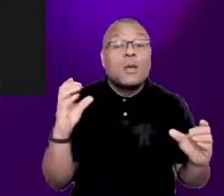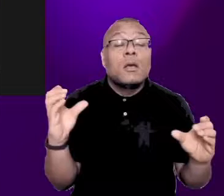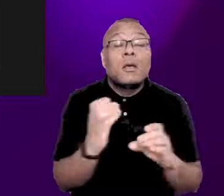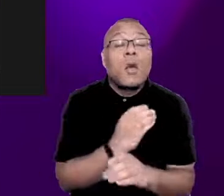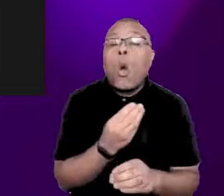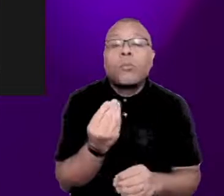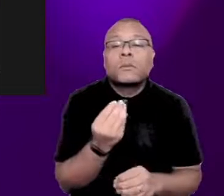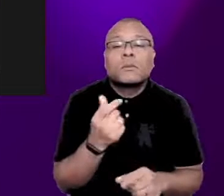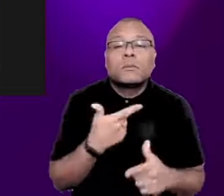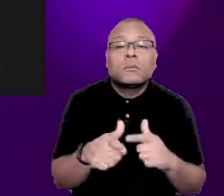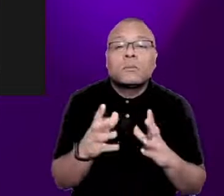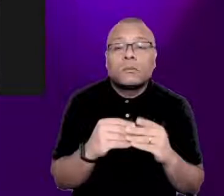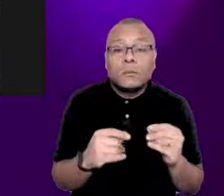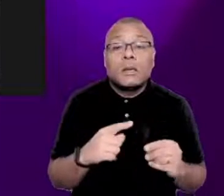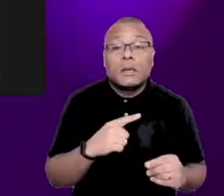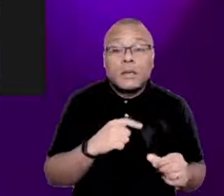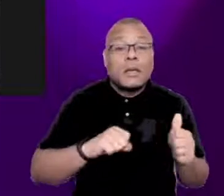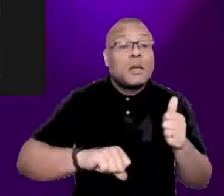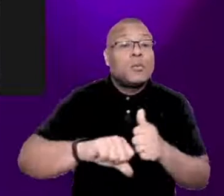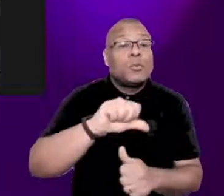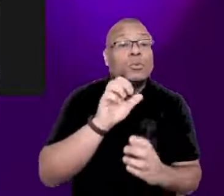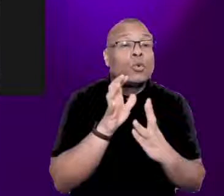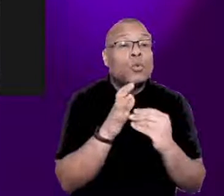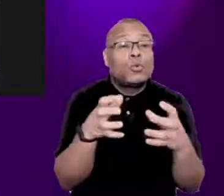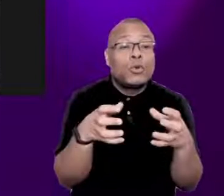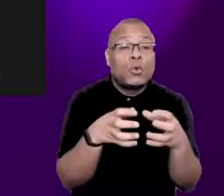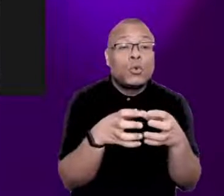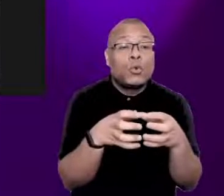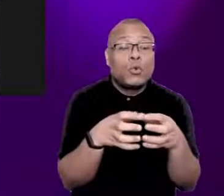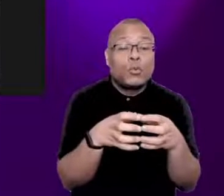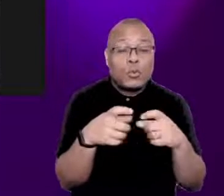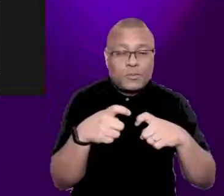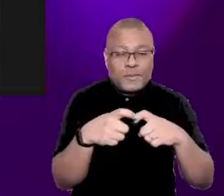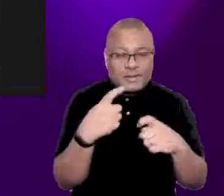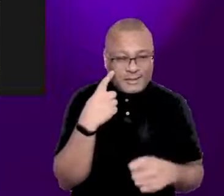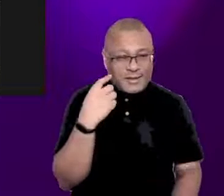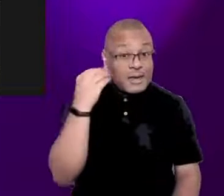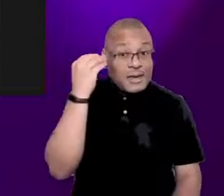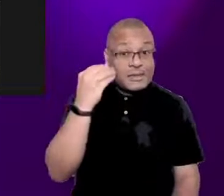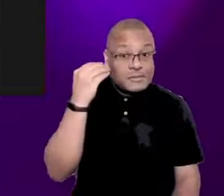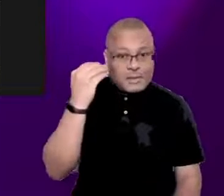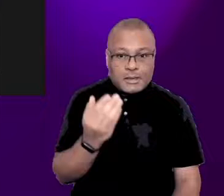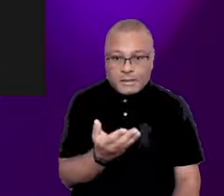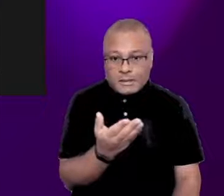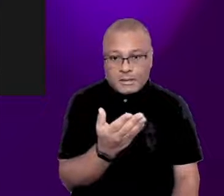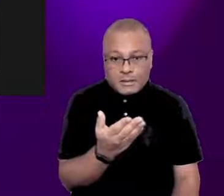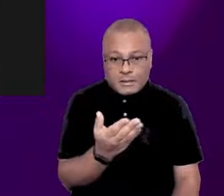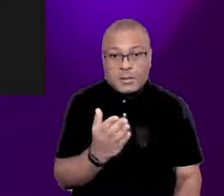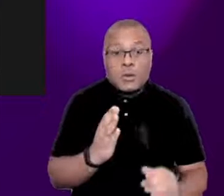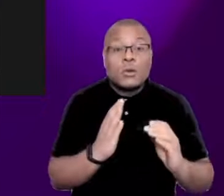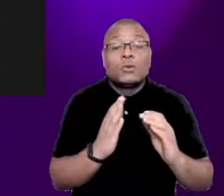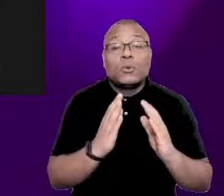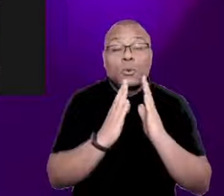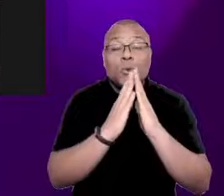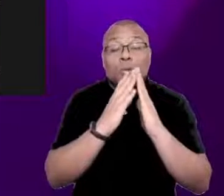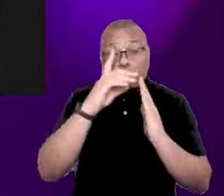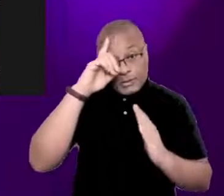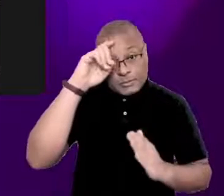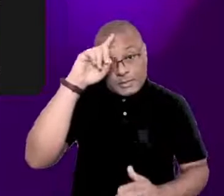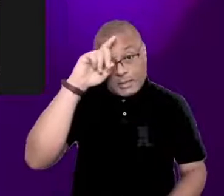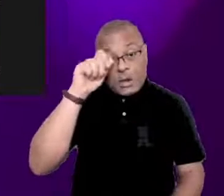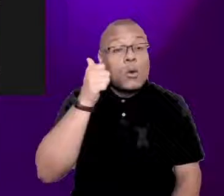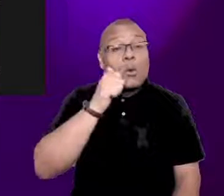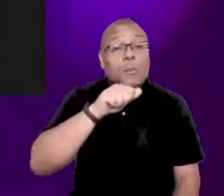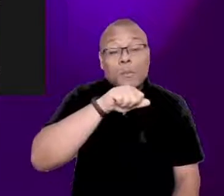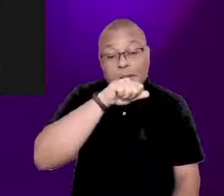gente co-desenha esses modelos junto com o time clínico. Essa é a nossa experiência lá no Hospital Mãe de Deus, em que, desenhando o modelo